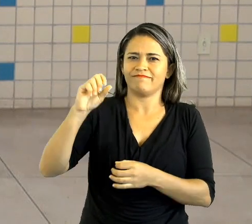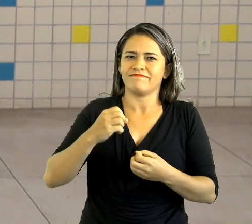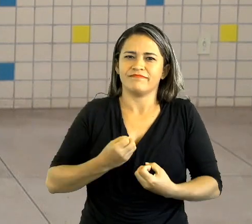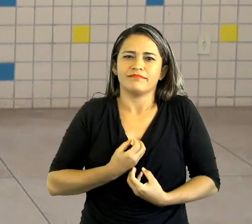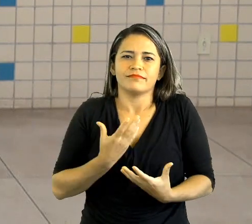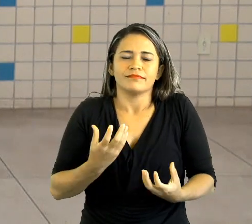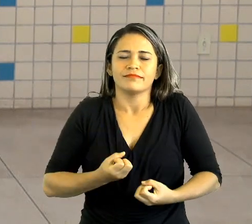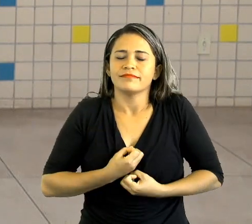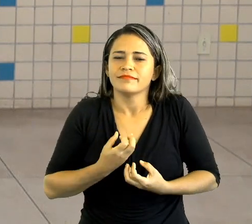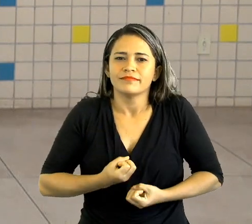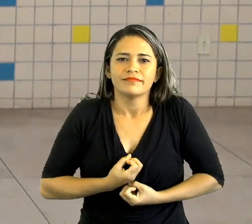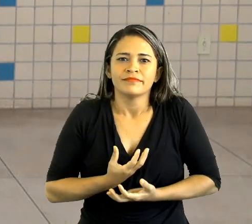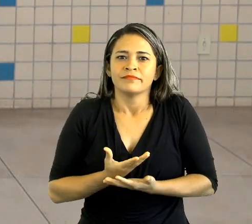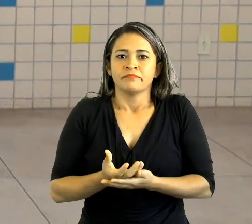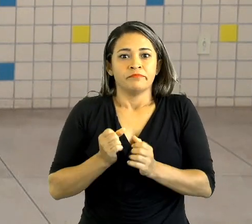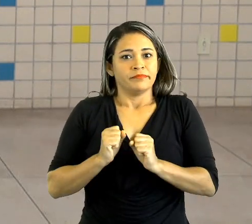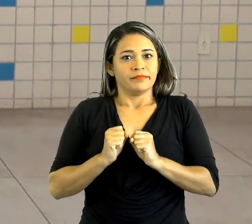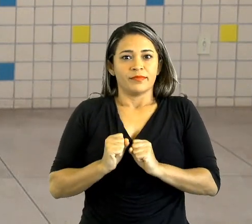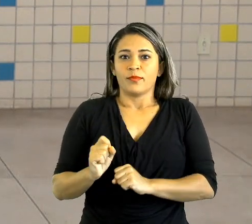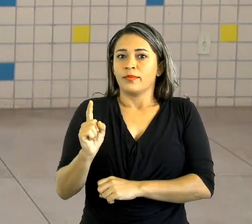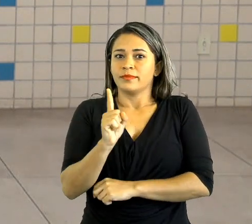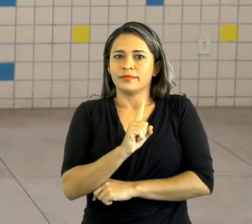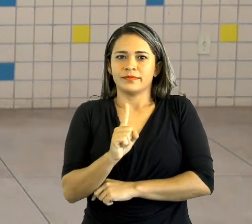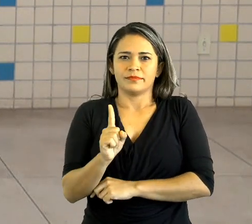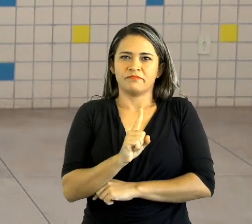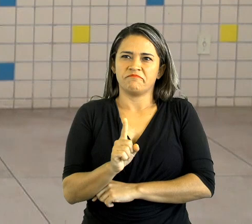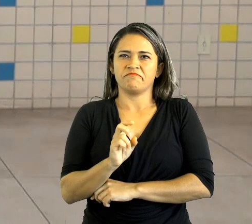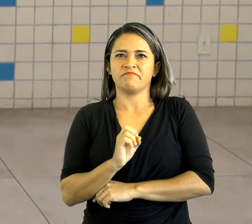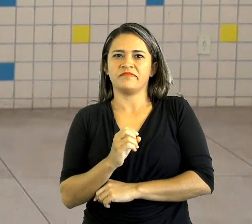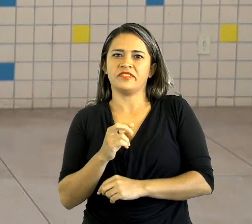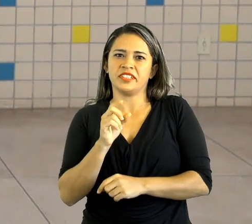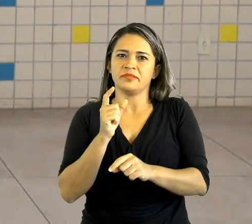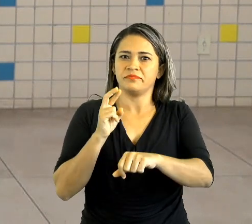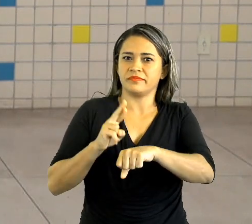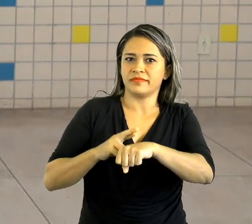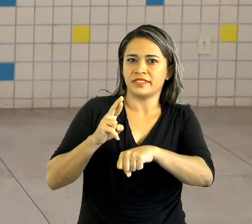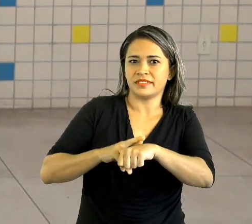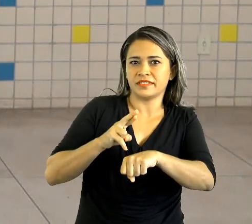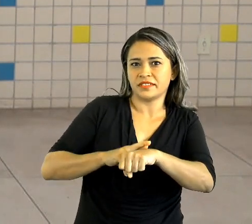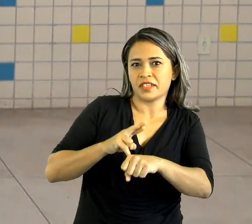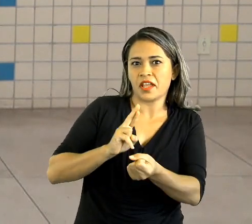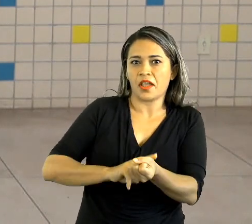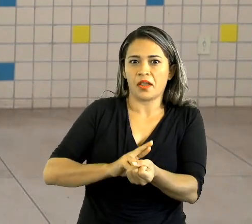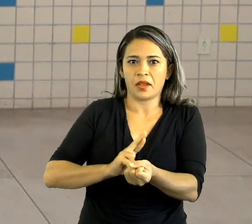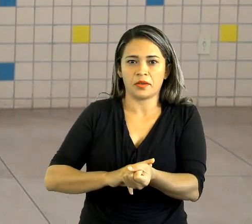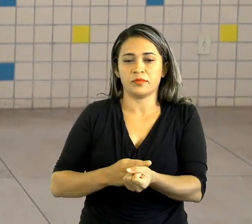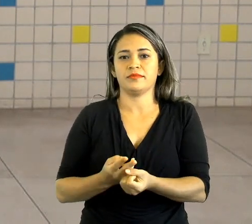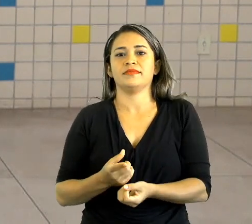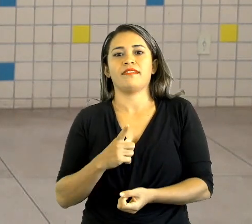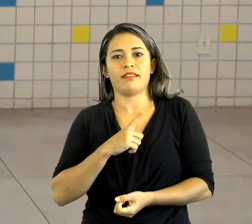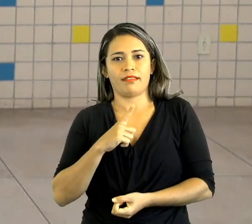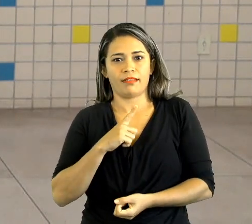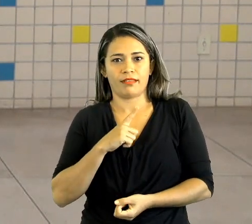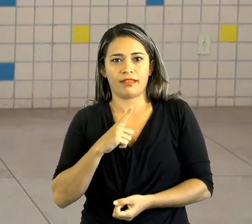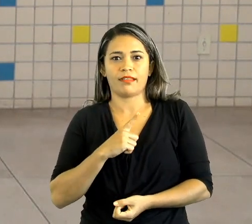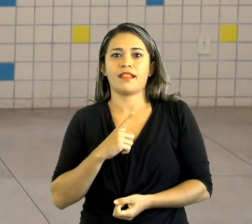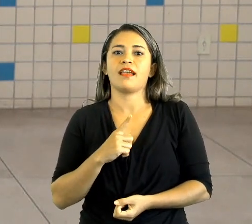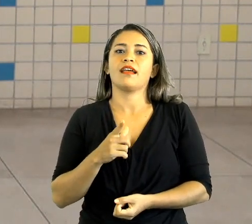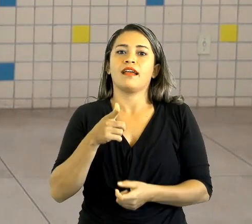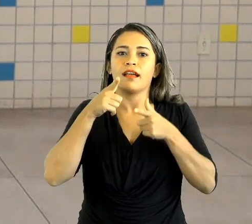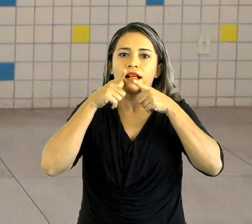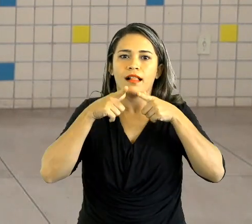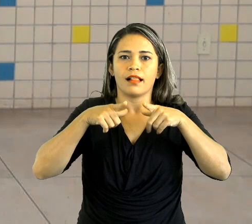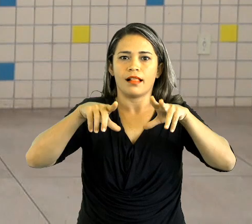sentimentos. Ele pode ou não haver rimas, apresenta linguagem verbal e linguagem não